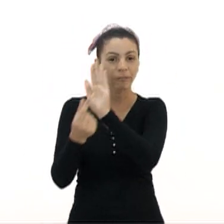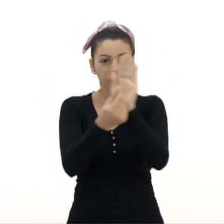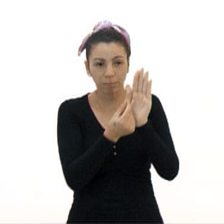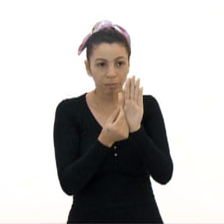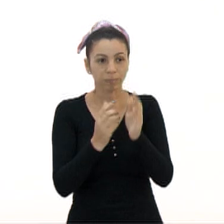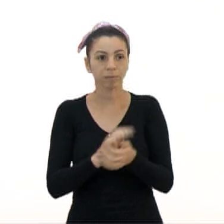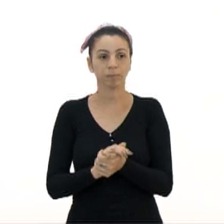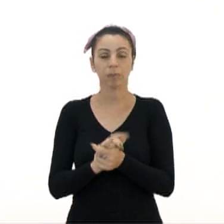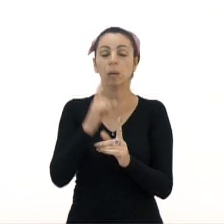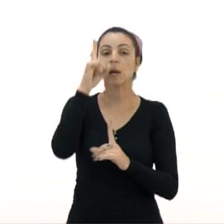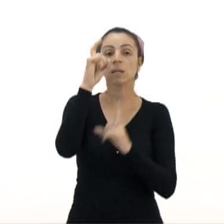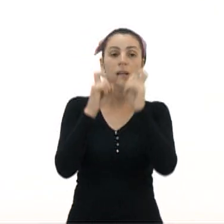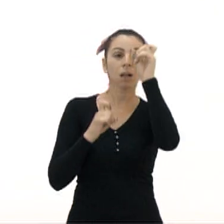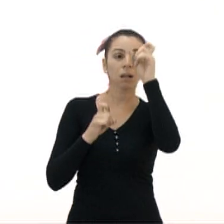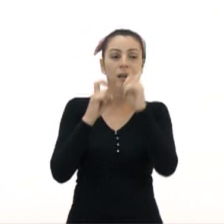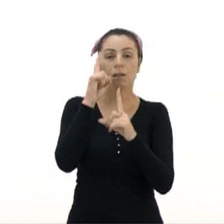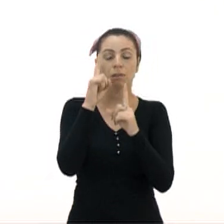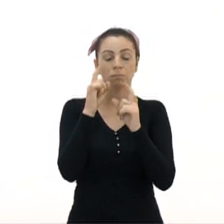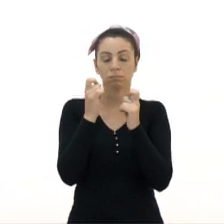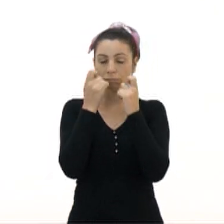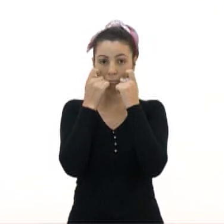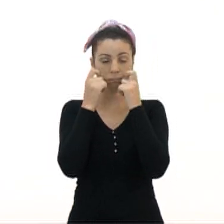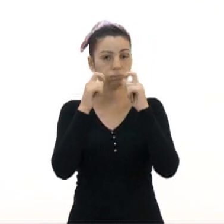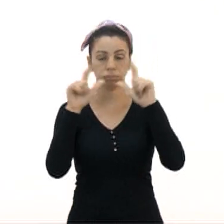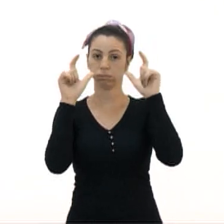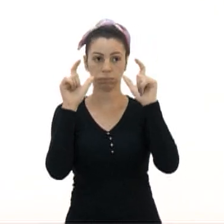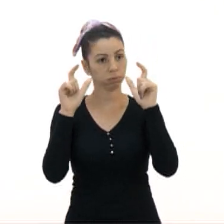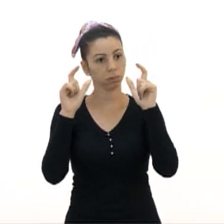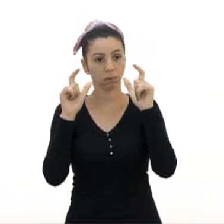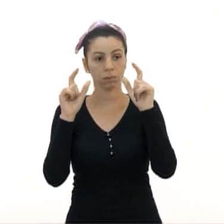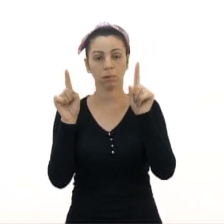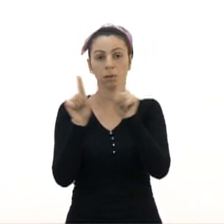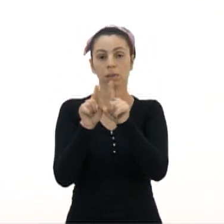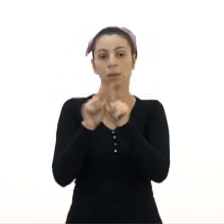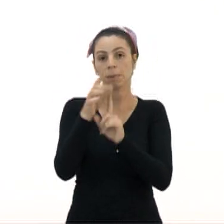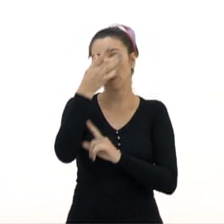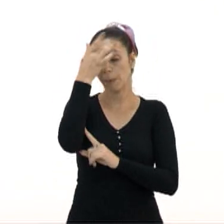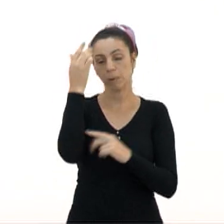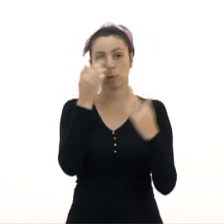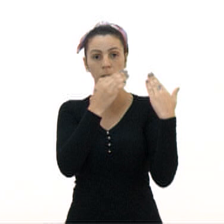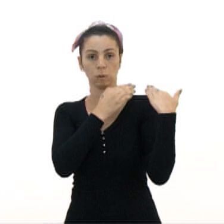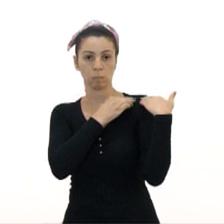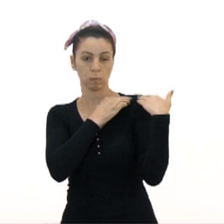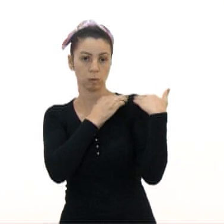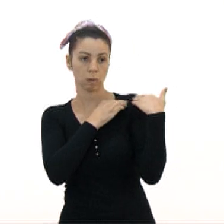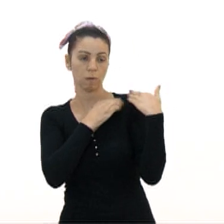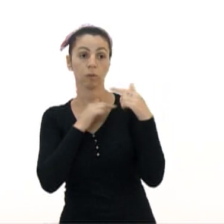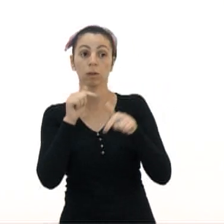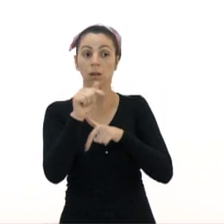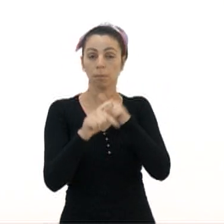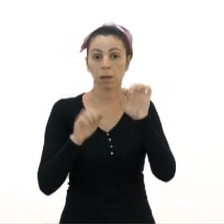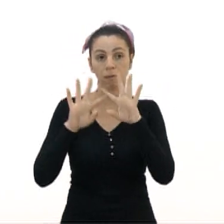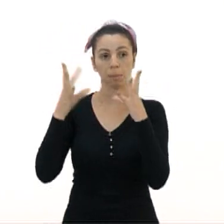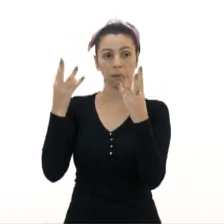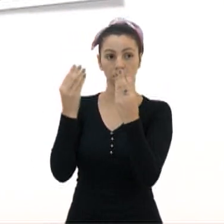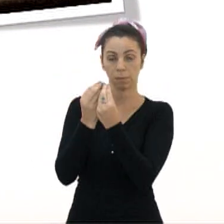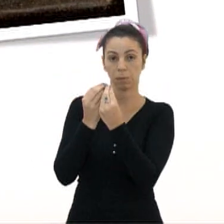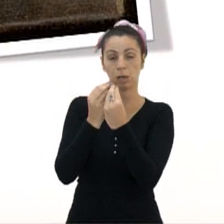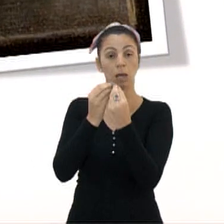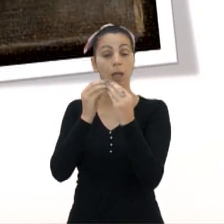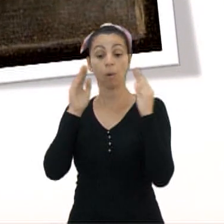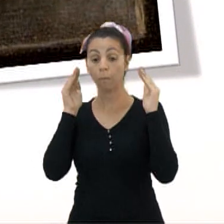as expressões, a cara de espantado, lá o mordomo ao fundo, né? Parece que é justamente a ideia do